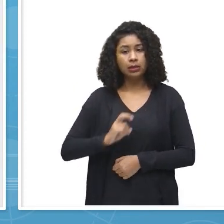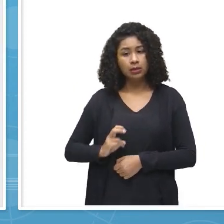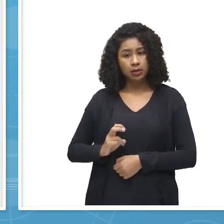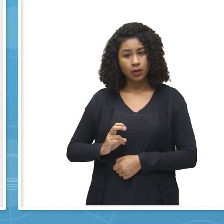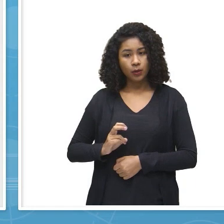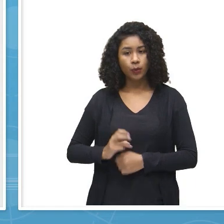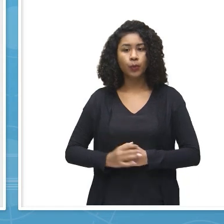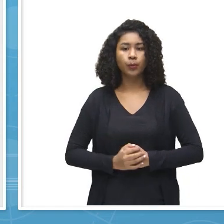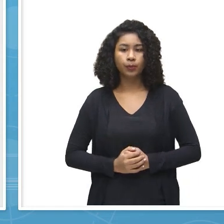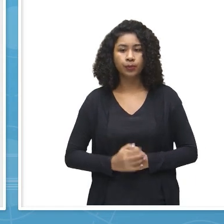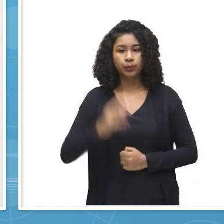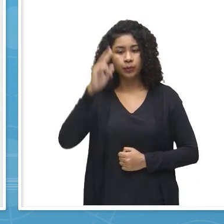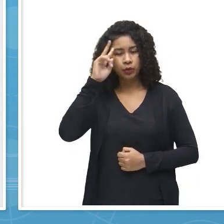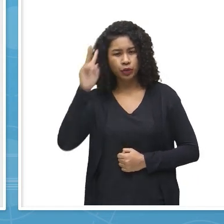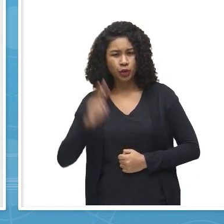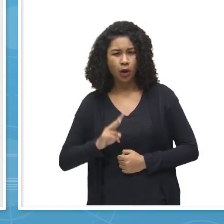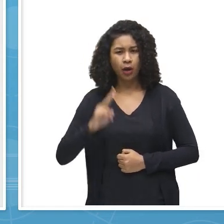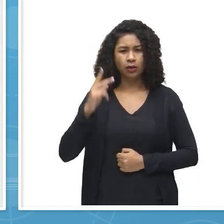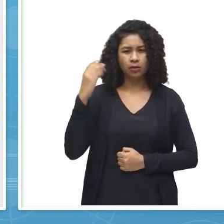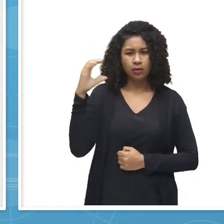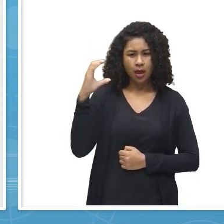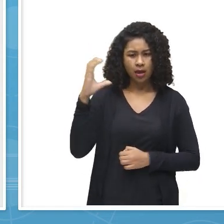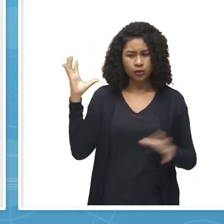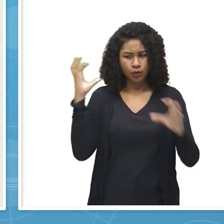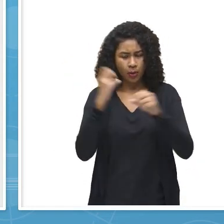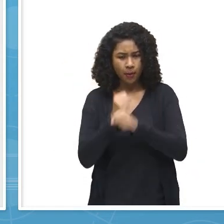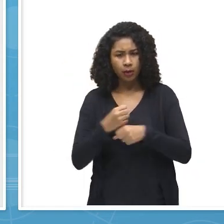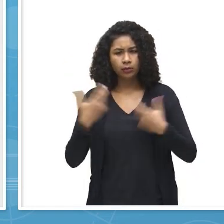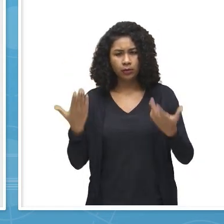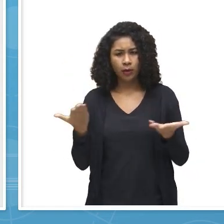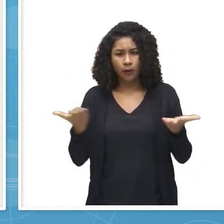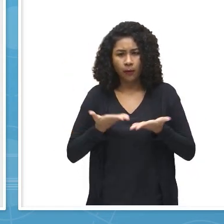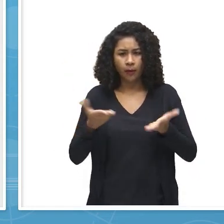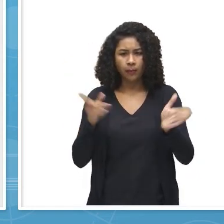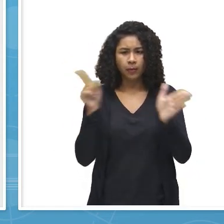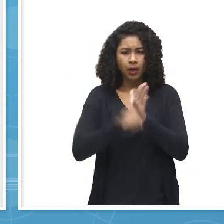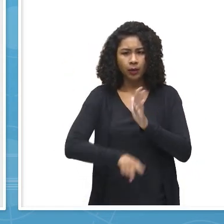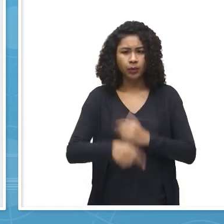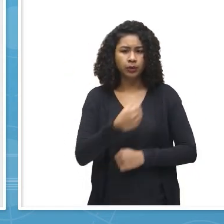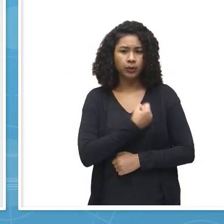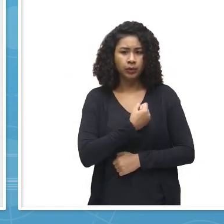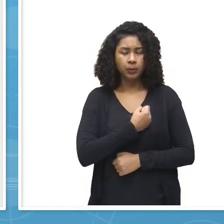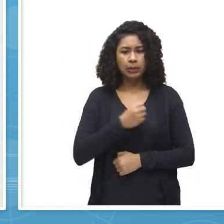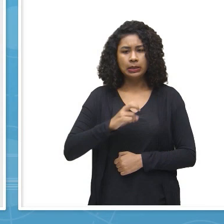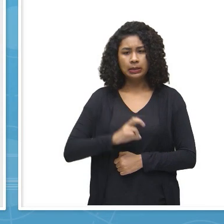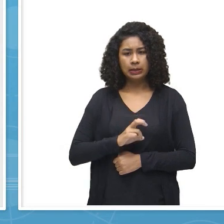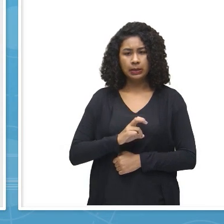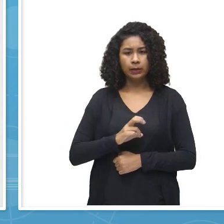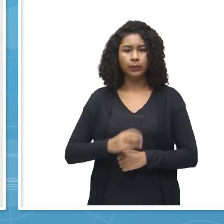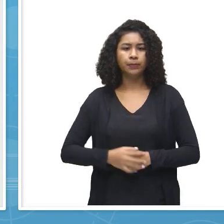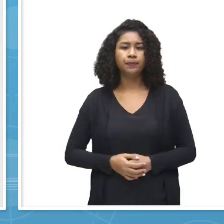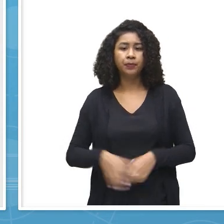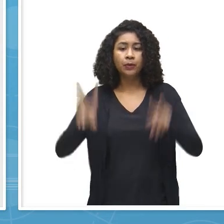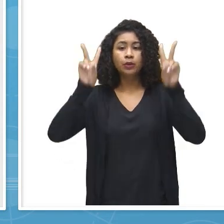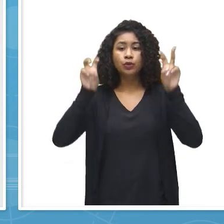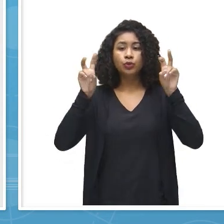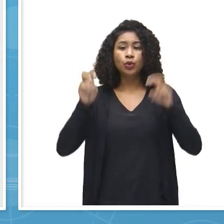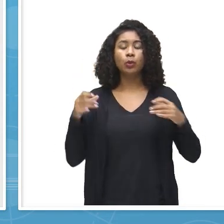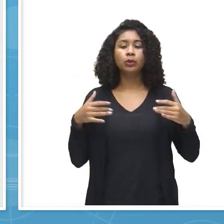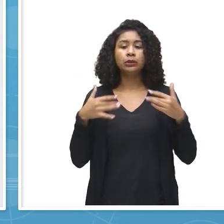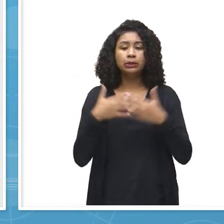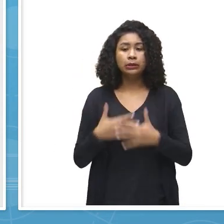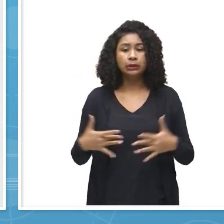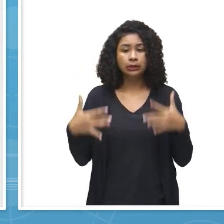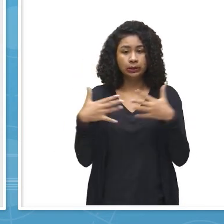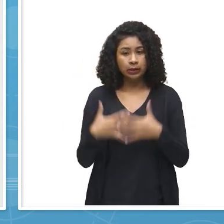as questões de história e ciências. Então, a gente tem aí, olha só. Com relação ao tecido epitelial, a gente pode afirmar o